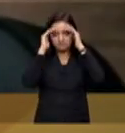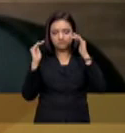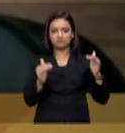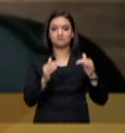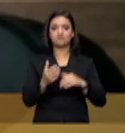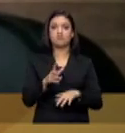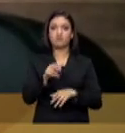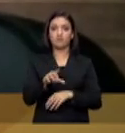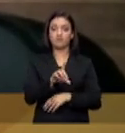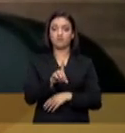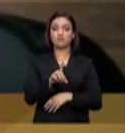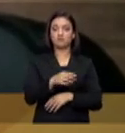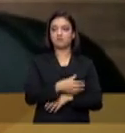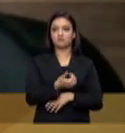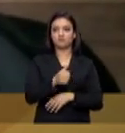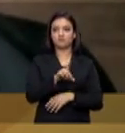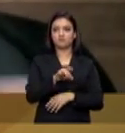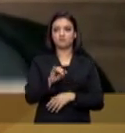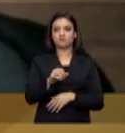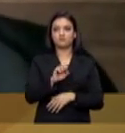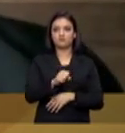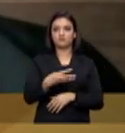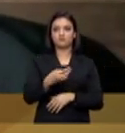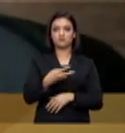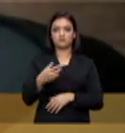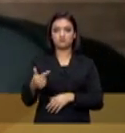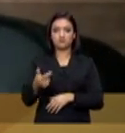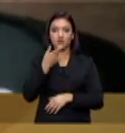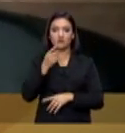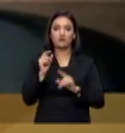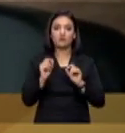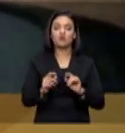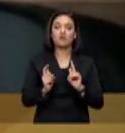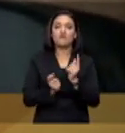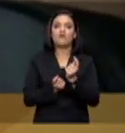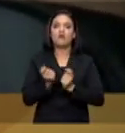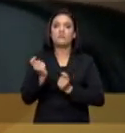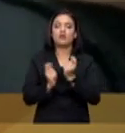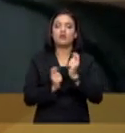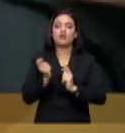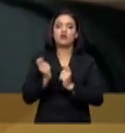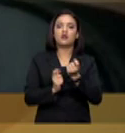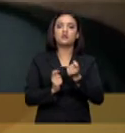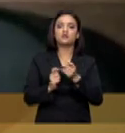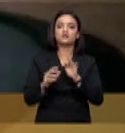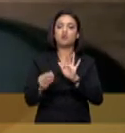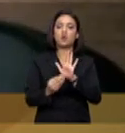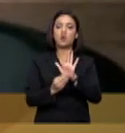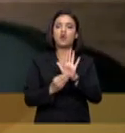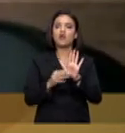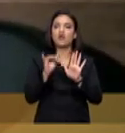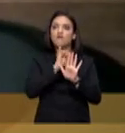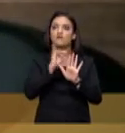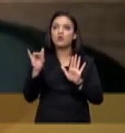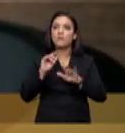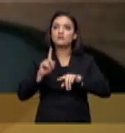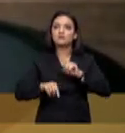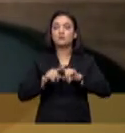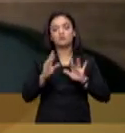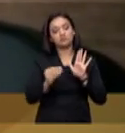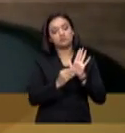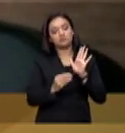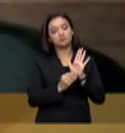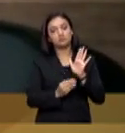5432, envolve a possibilidade de fabricantes veicular informações sobre seus produtos,